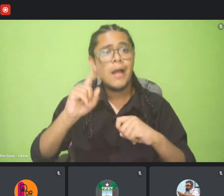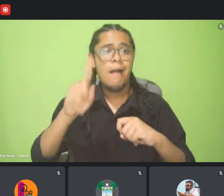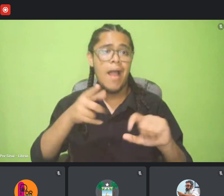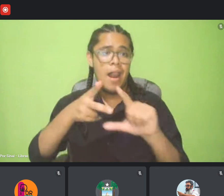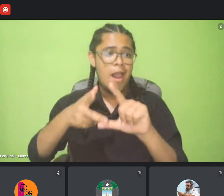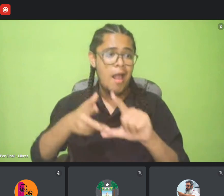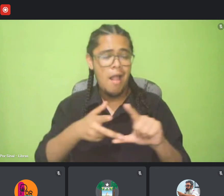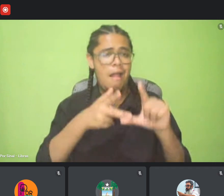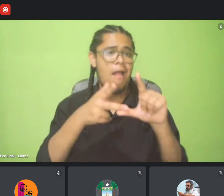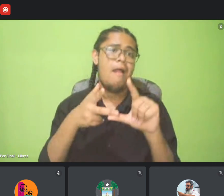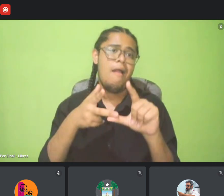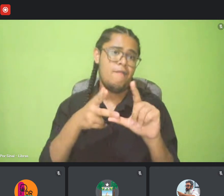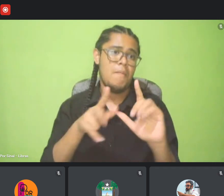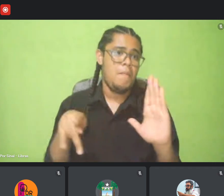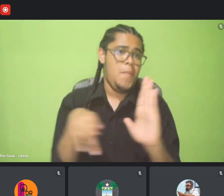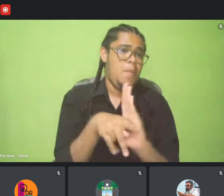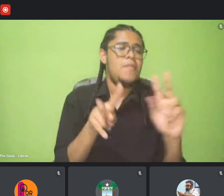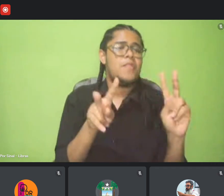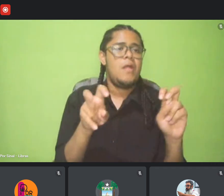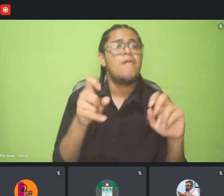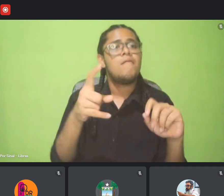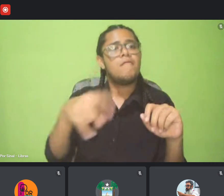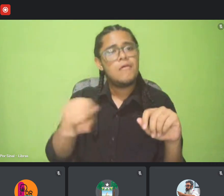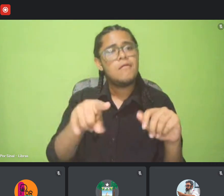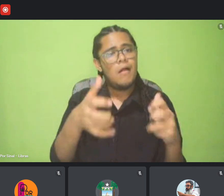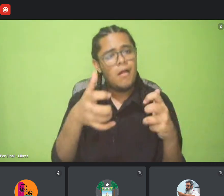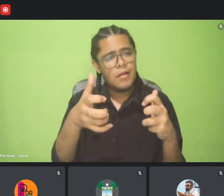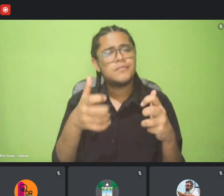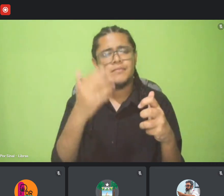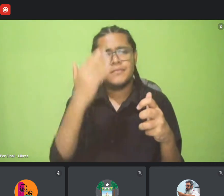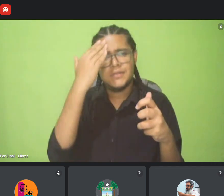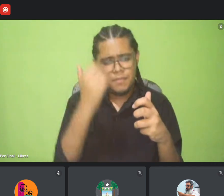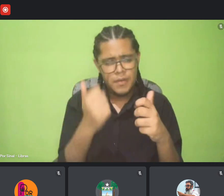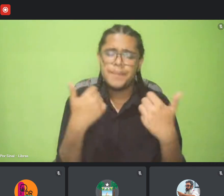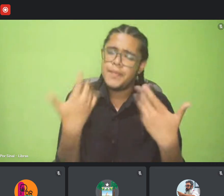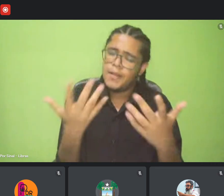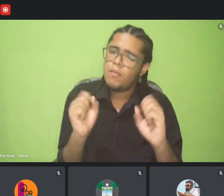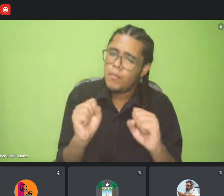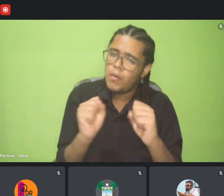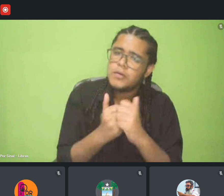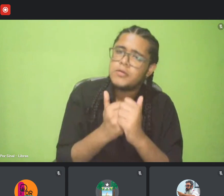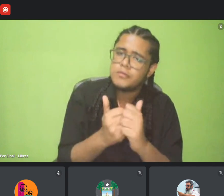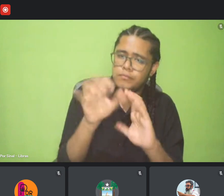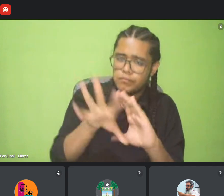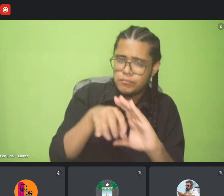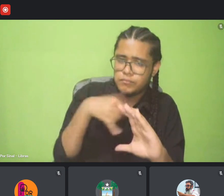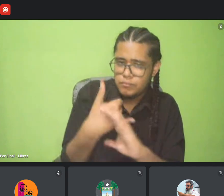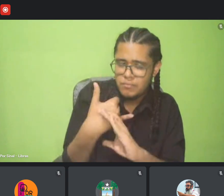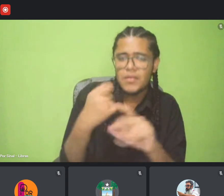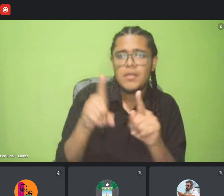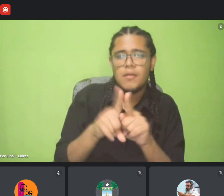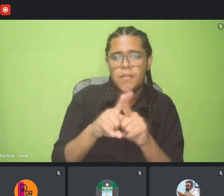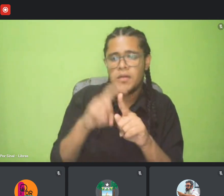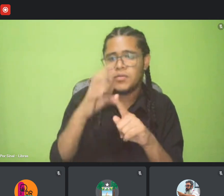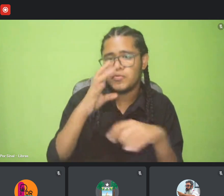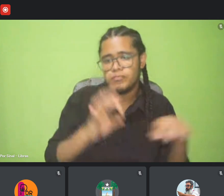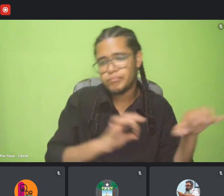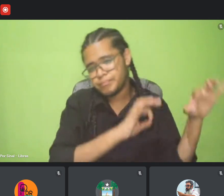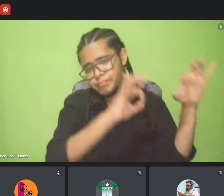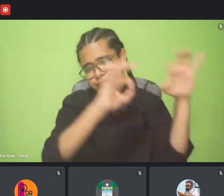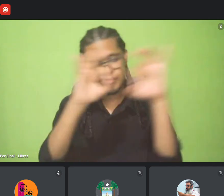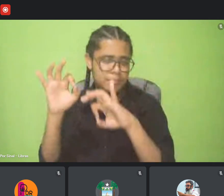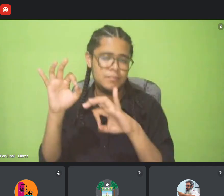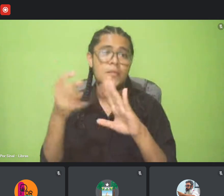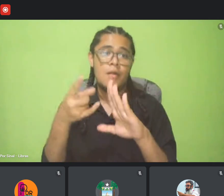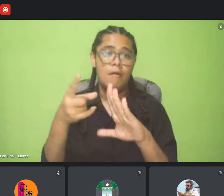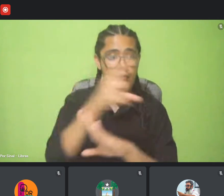para o pessoal do gabinete colocar os endereços das redes sociais e colocar o do YouTube. Nesse daí do